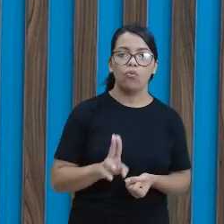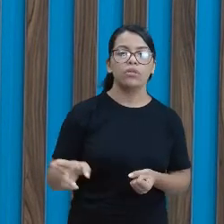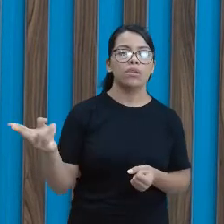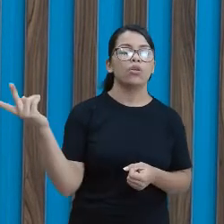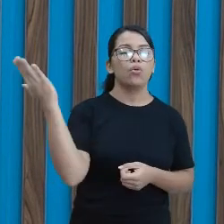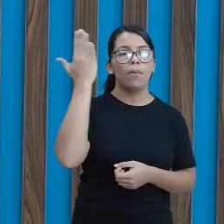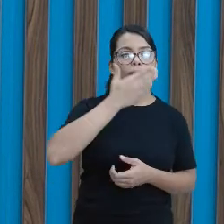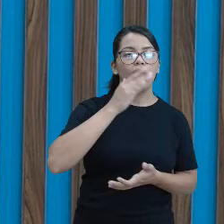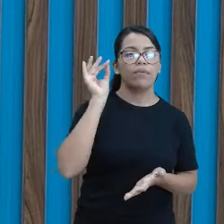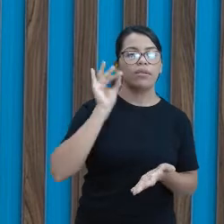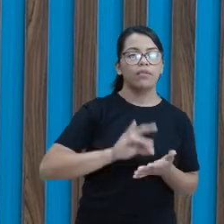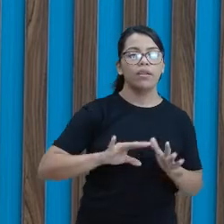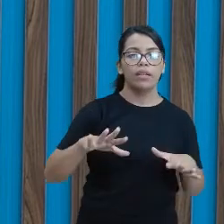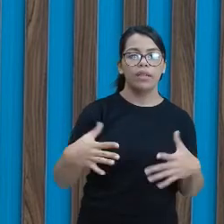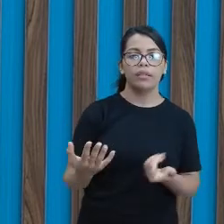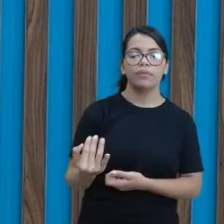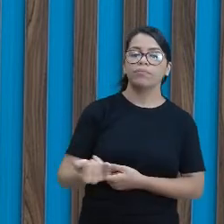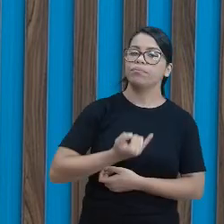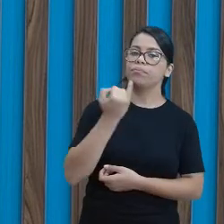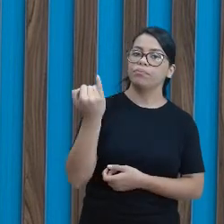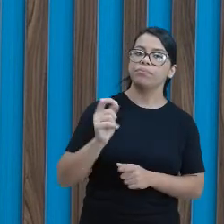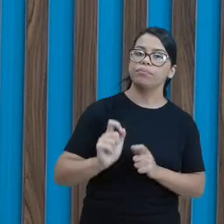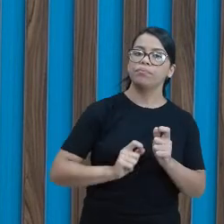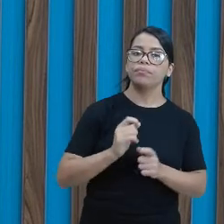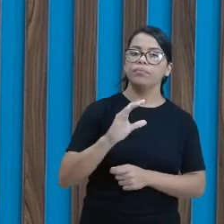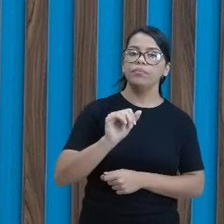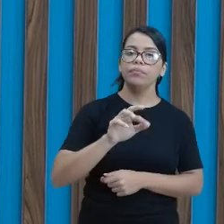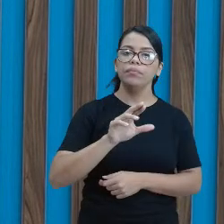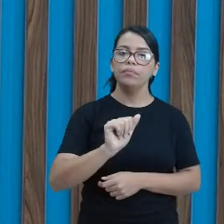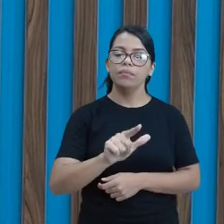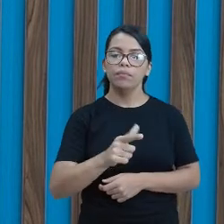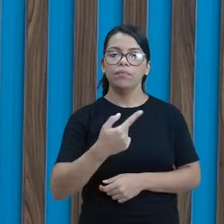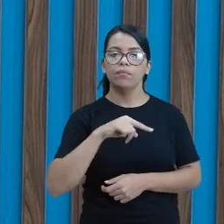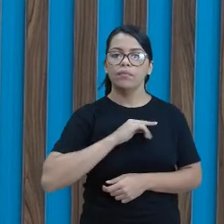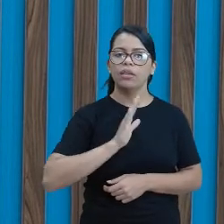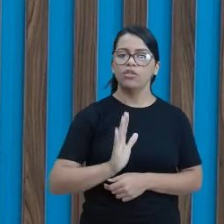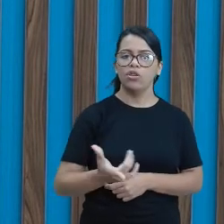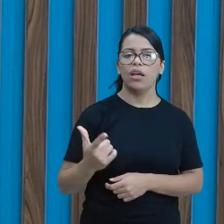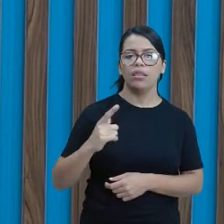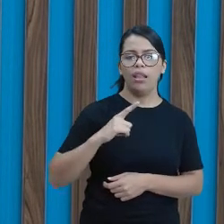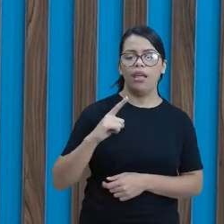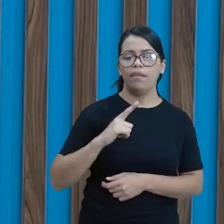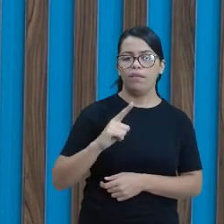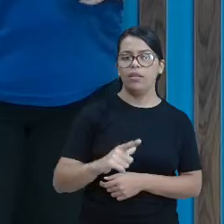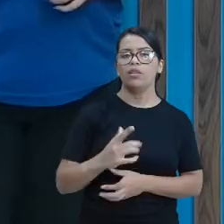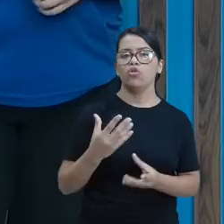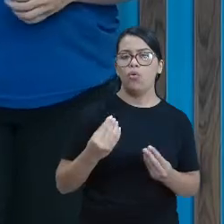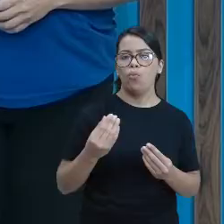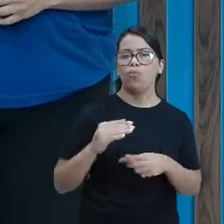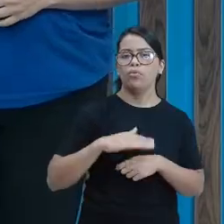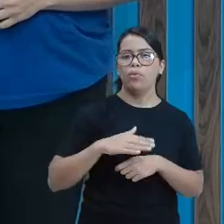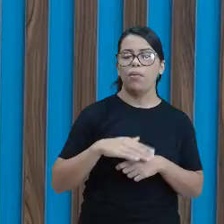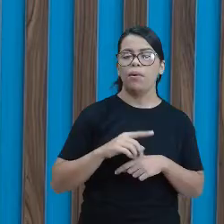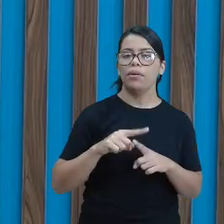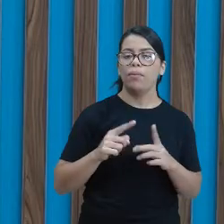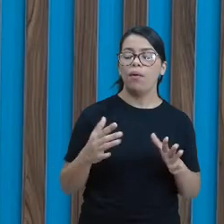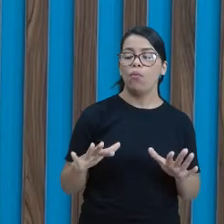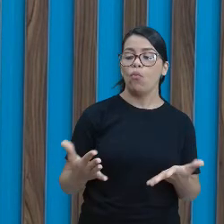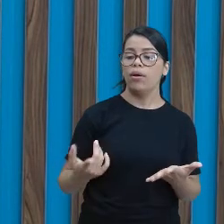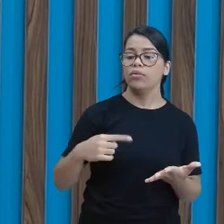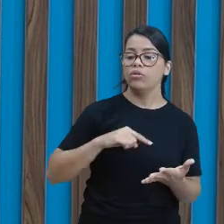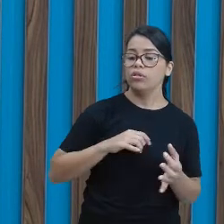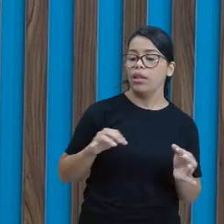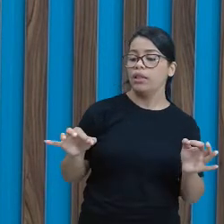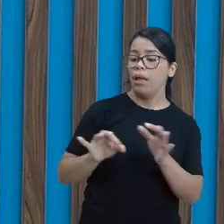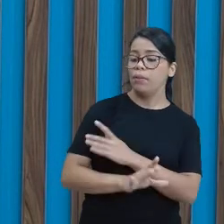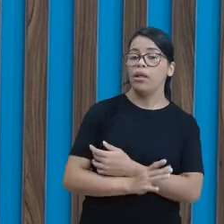aqui é muito importante. E aí, Carol, nós já passamos por isso em alguns momentos, vamos passar mais. Com certeza. Na hora que a gente está concluindo um